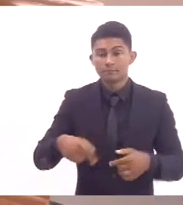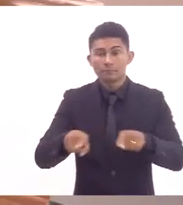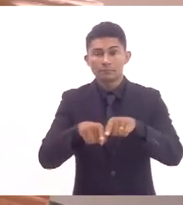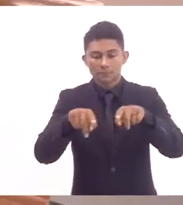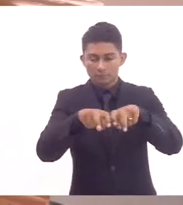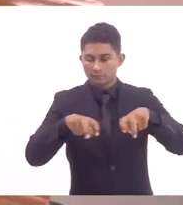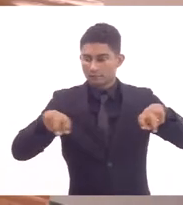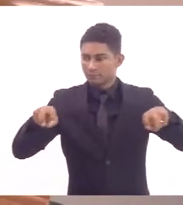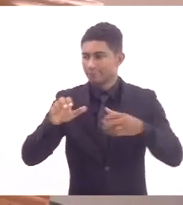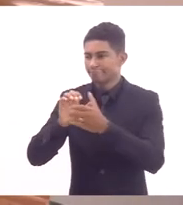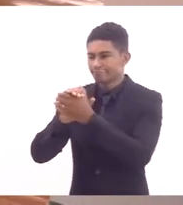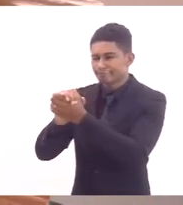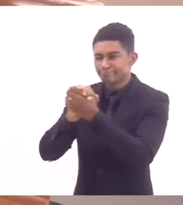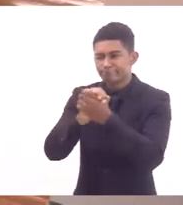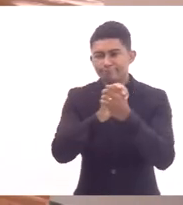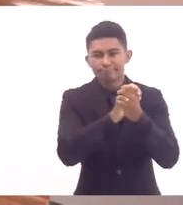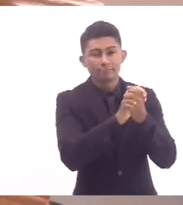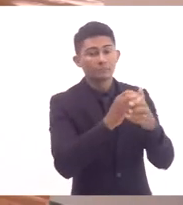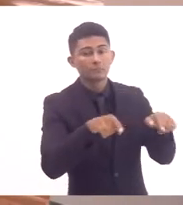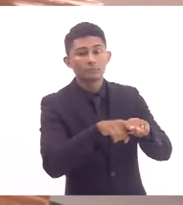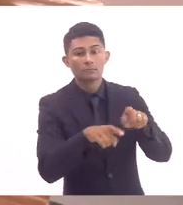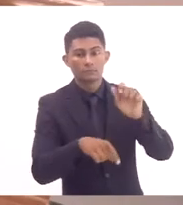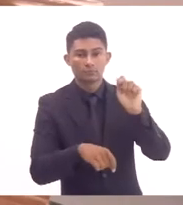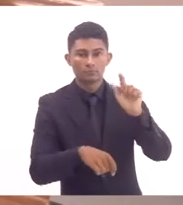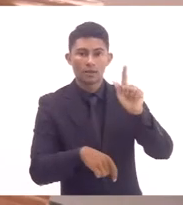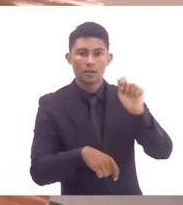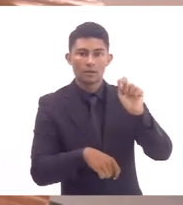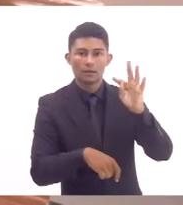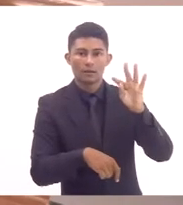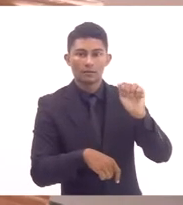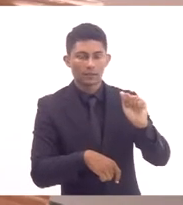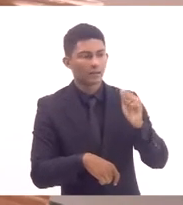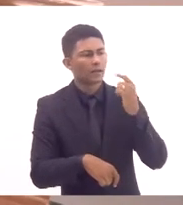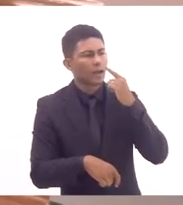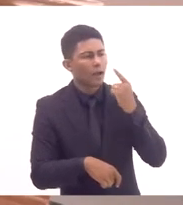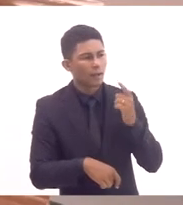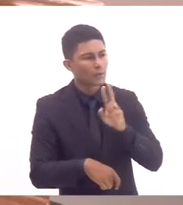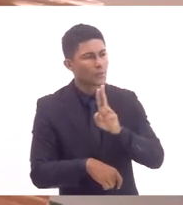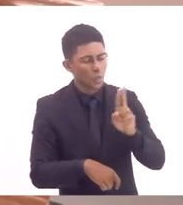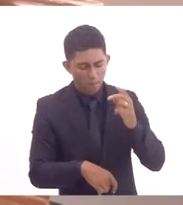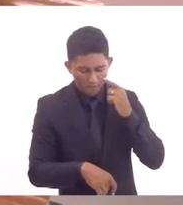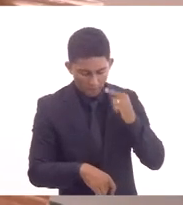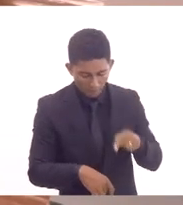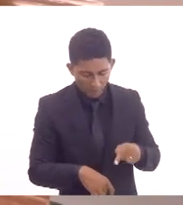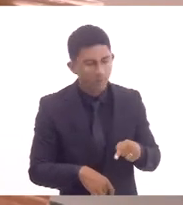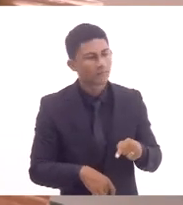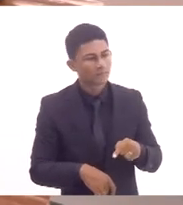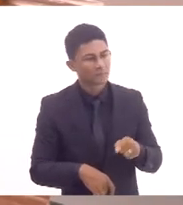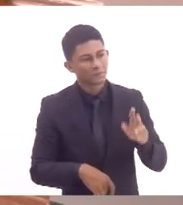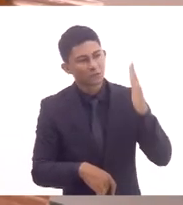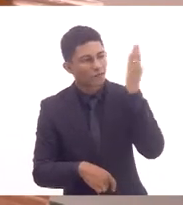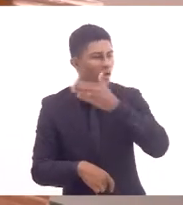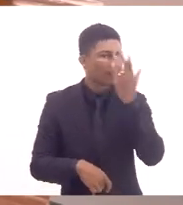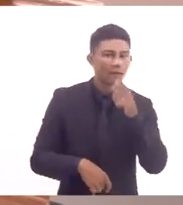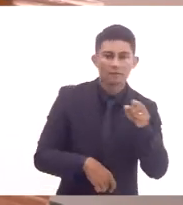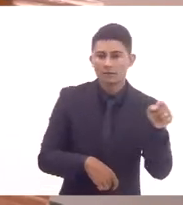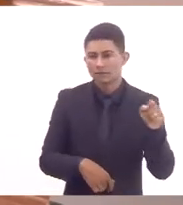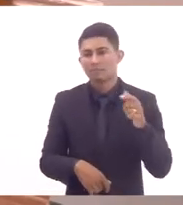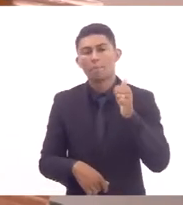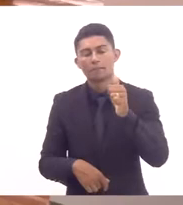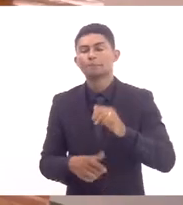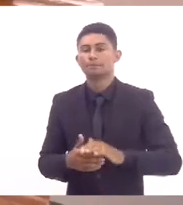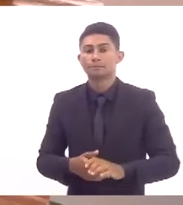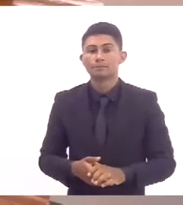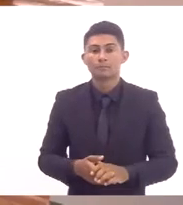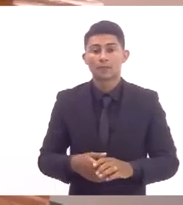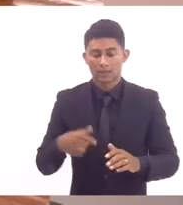mesa e Inclusive a Ágata Rodrigues que eu só tô vendo o nome né é bom eu